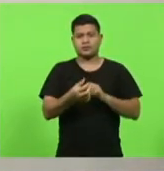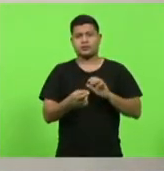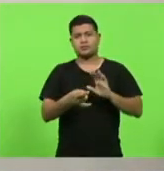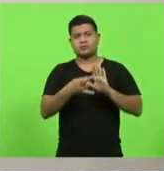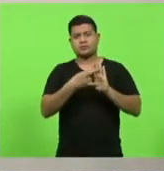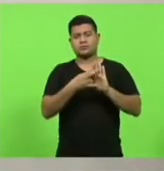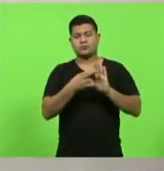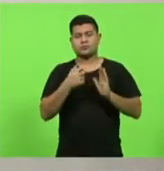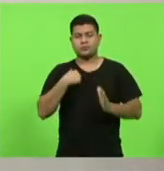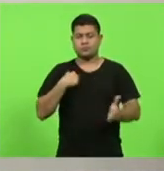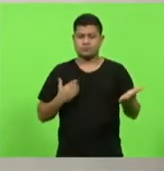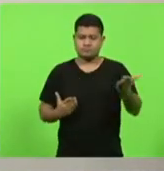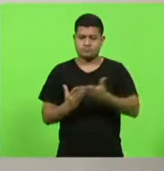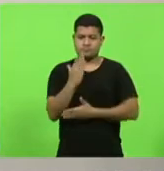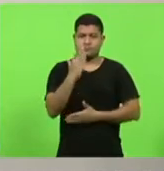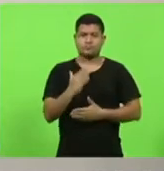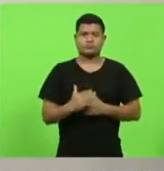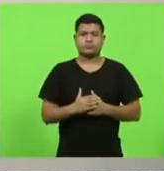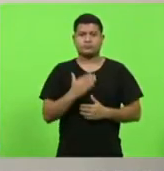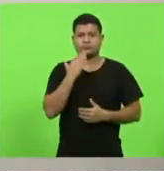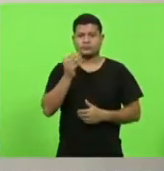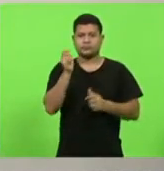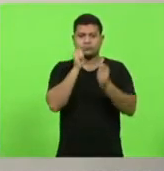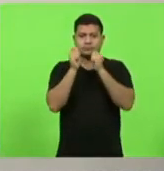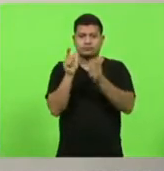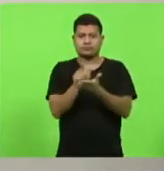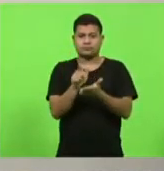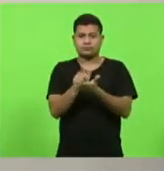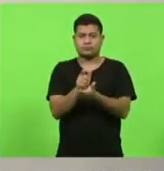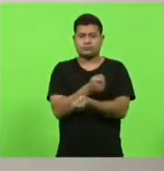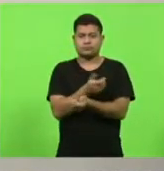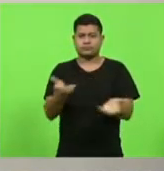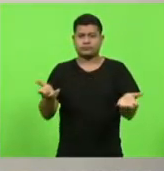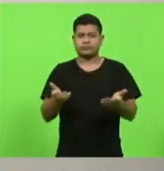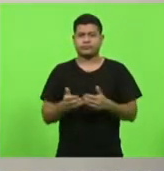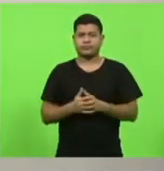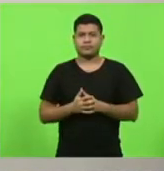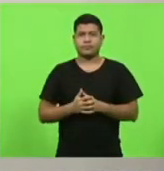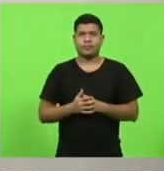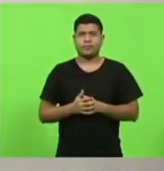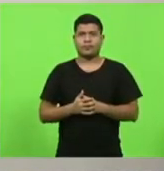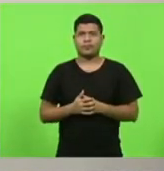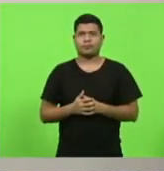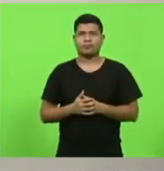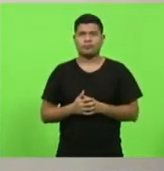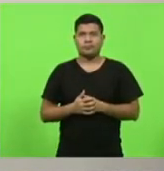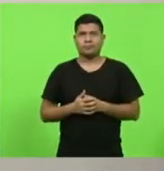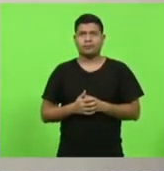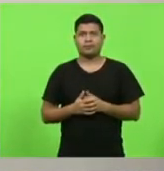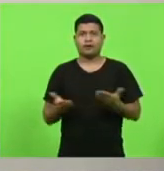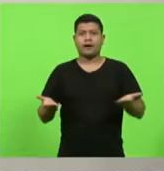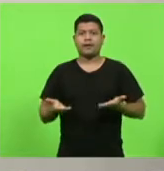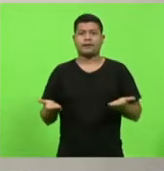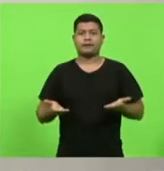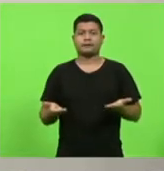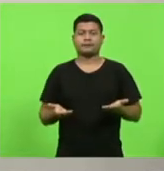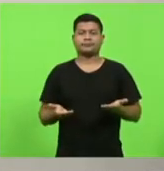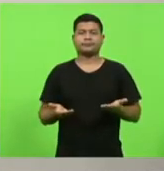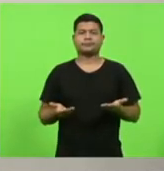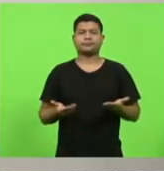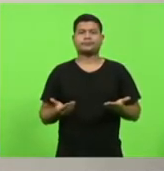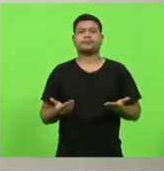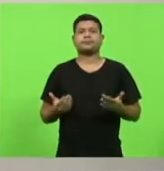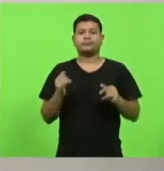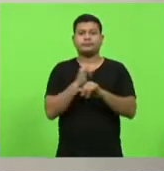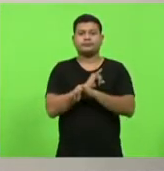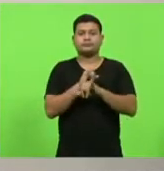a por aprovada. Solicito a assessoria que proceda à distribuição do expediente. Entraremos em breves